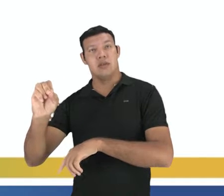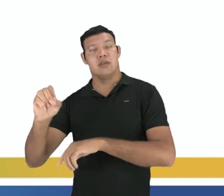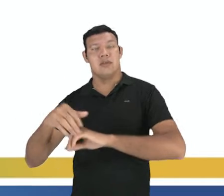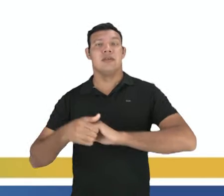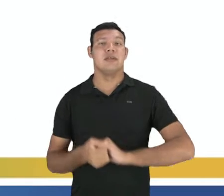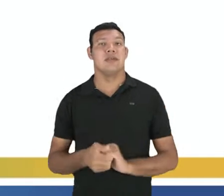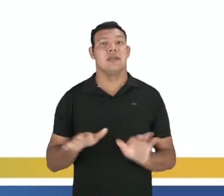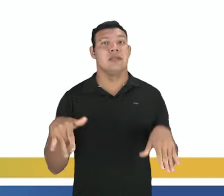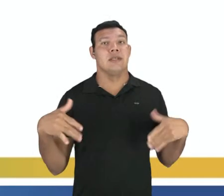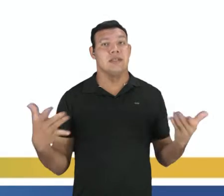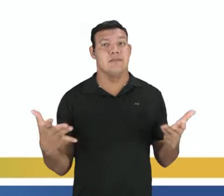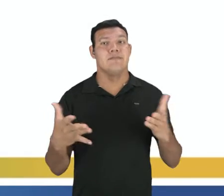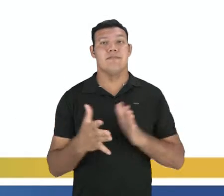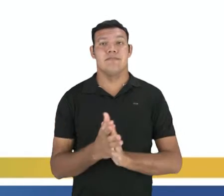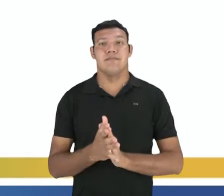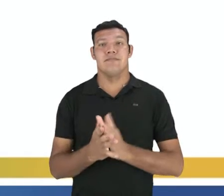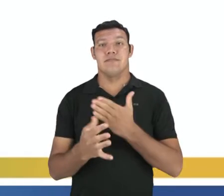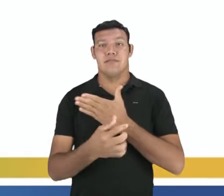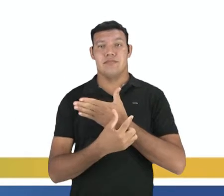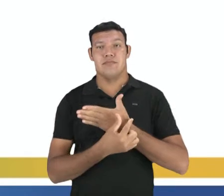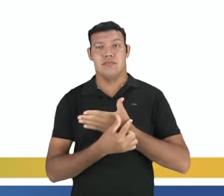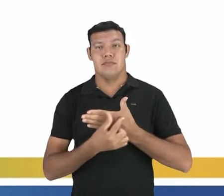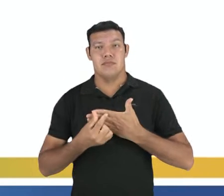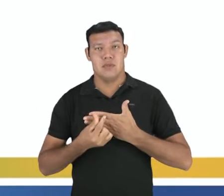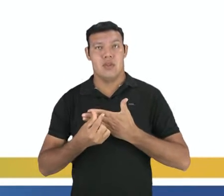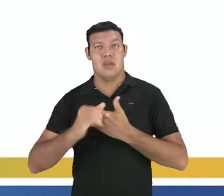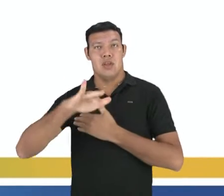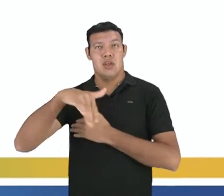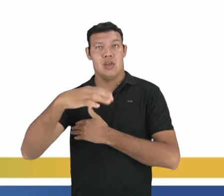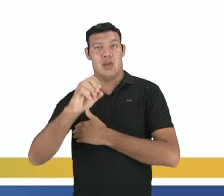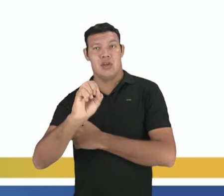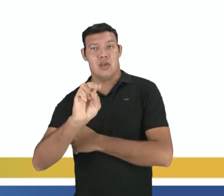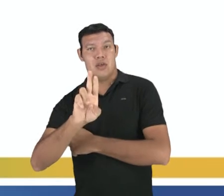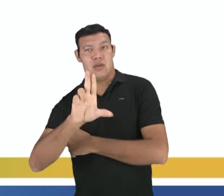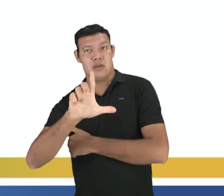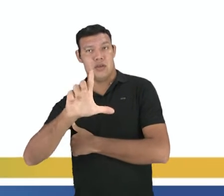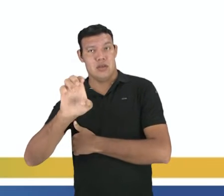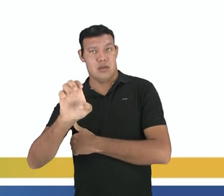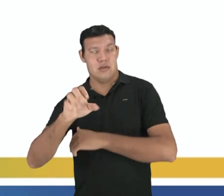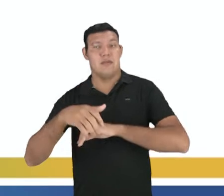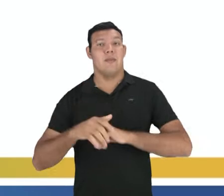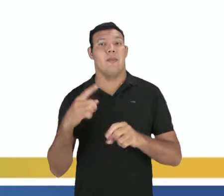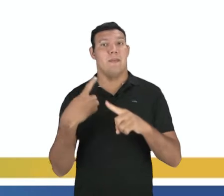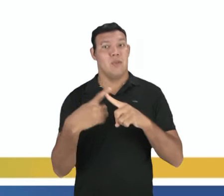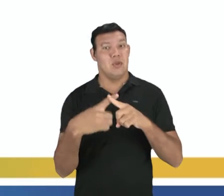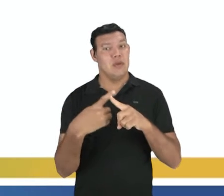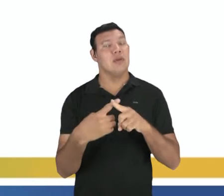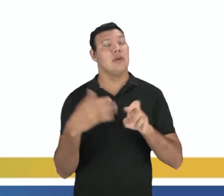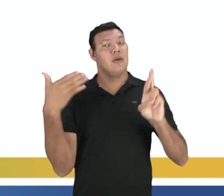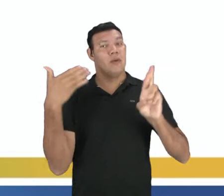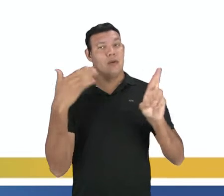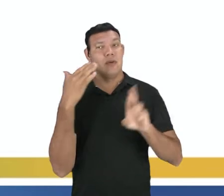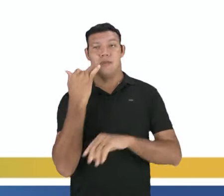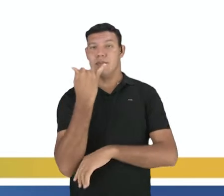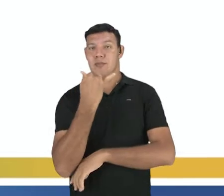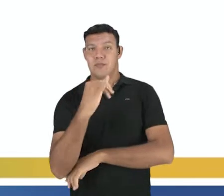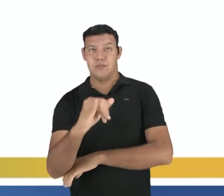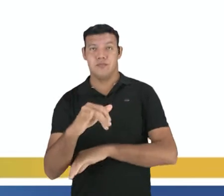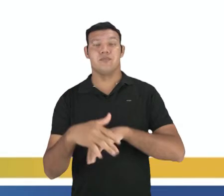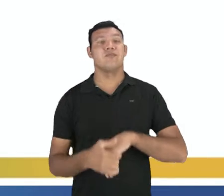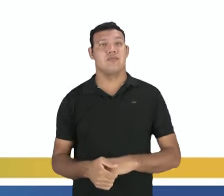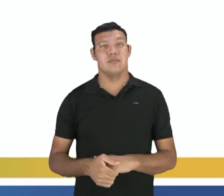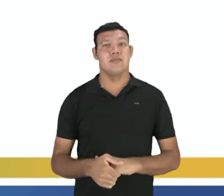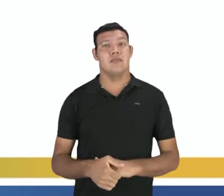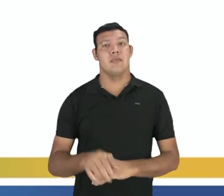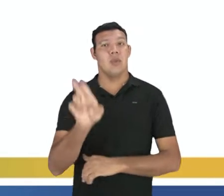então a unidade de trabalho já olho porque a energia tudo bem Uma situações aqui de